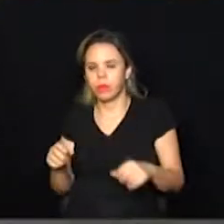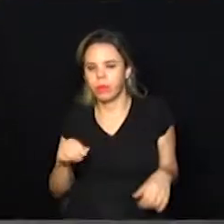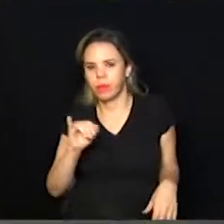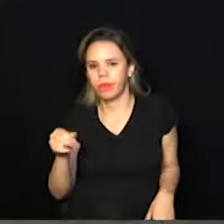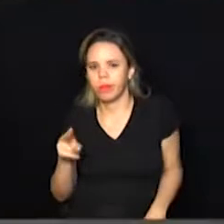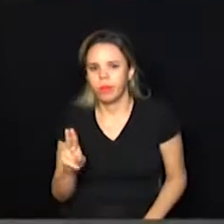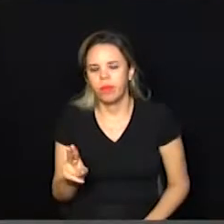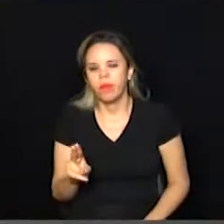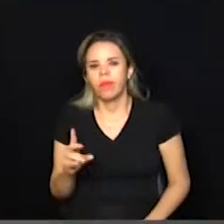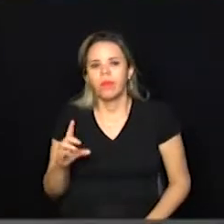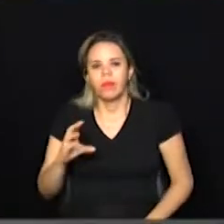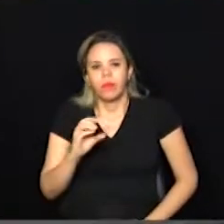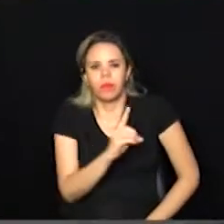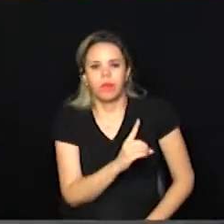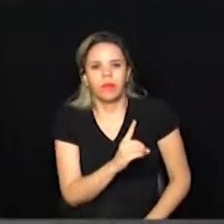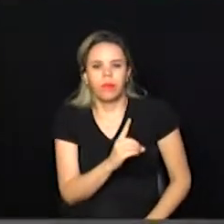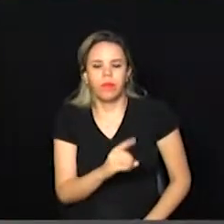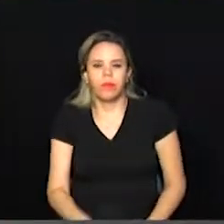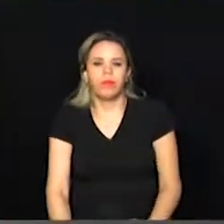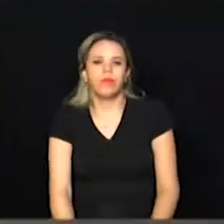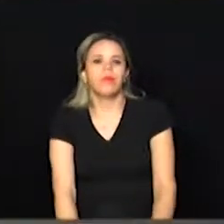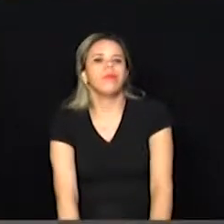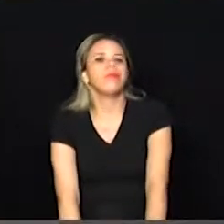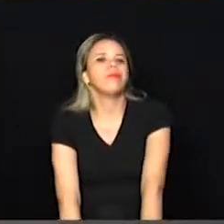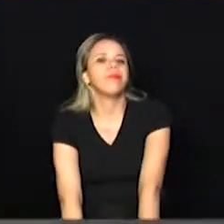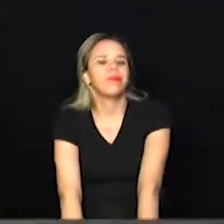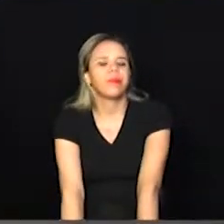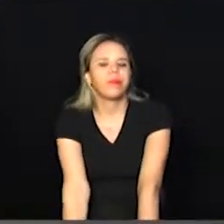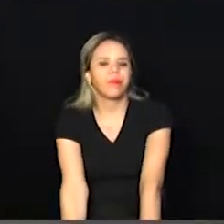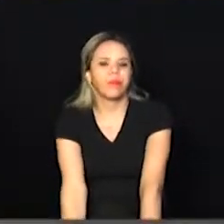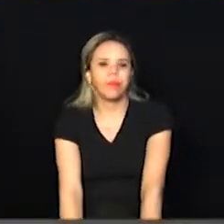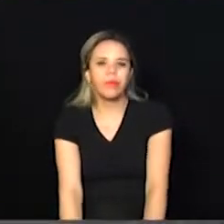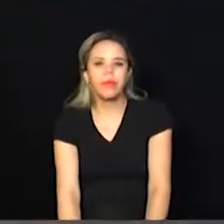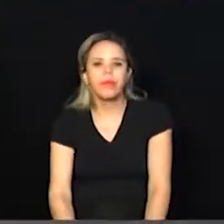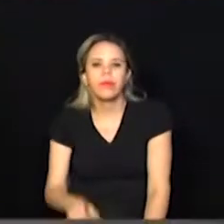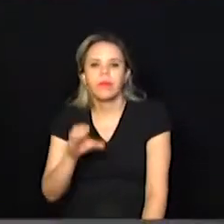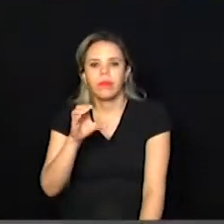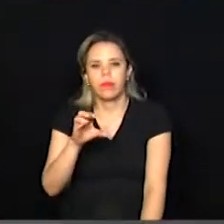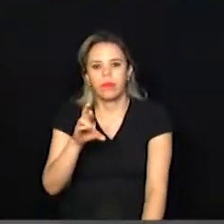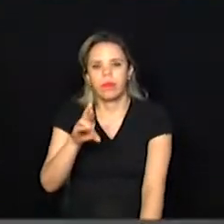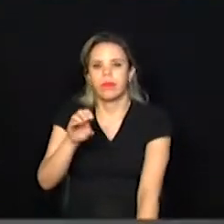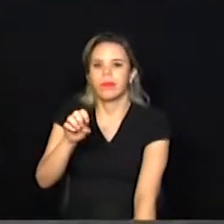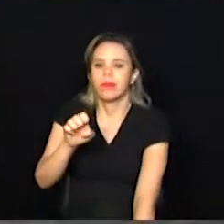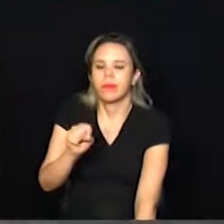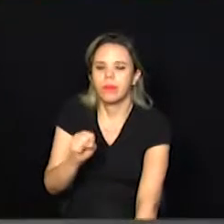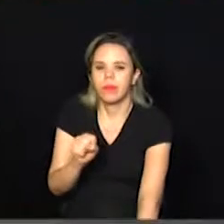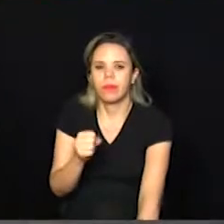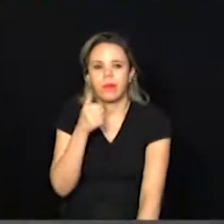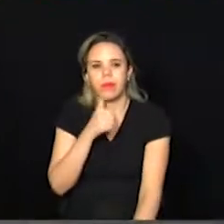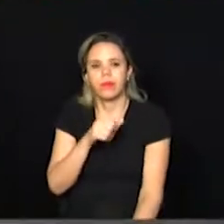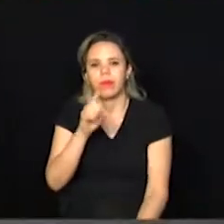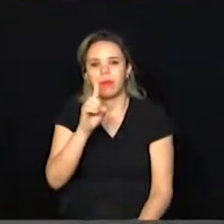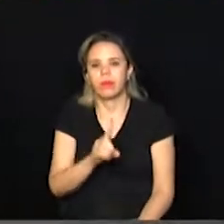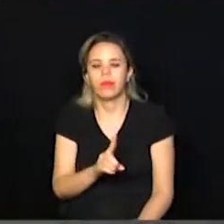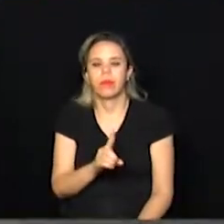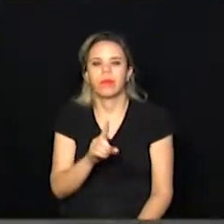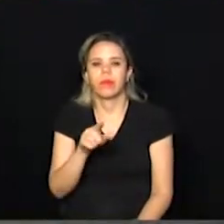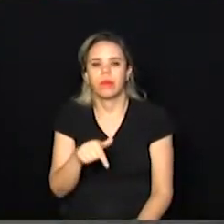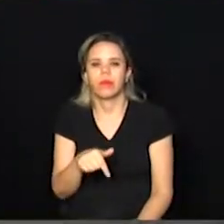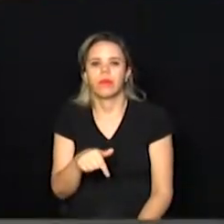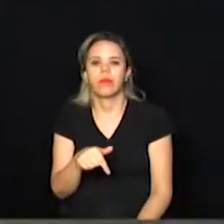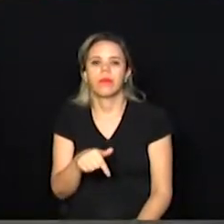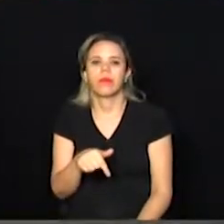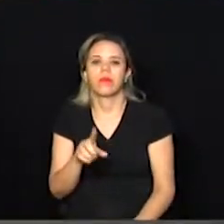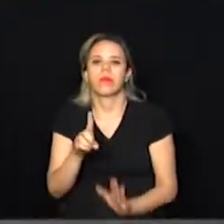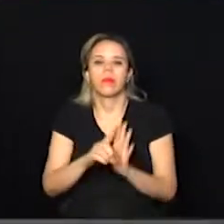que é a nossa coordenadora, Juliana, que é a nossa coordenadora do CREAS, a minha diretora, que é a diretora dos